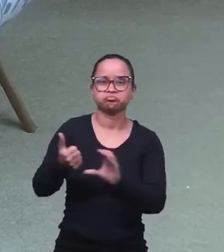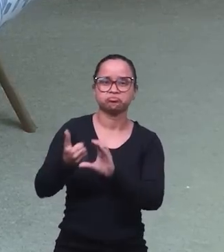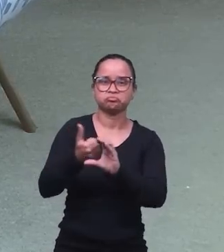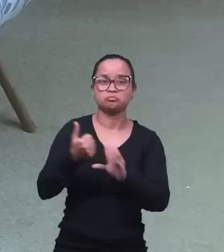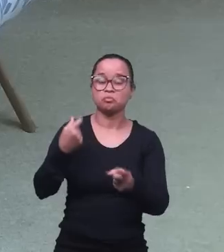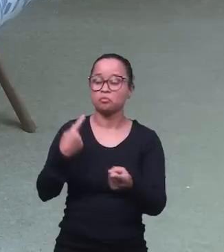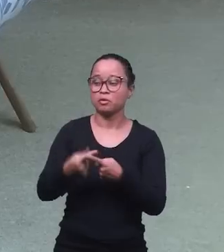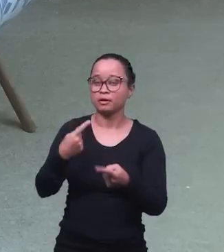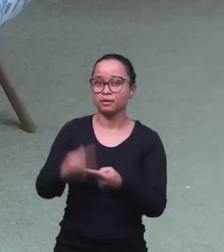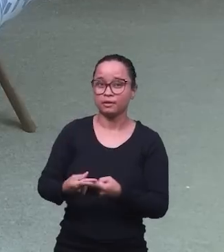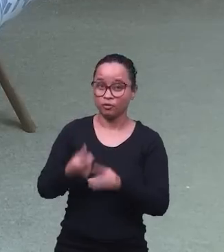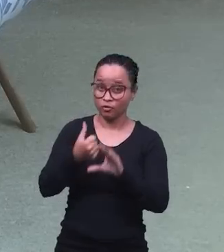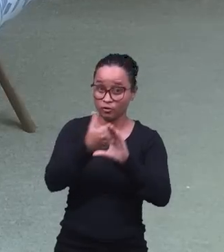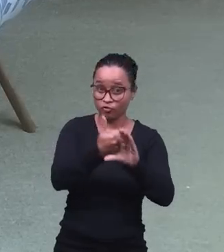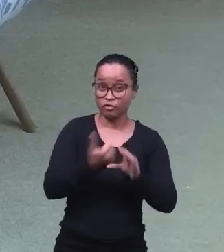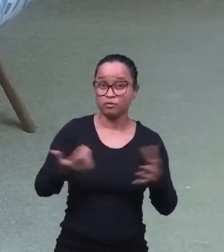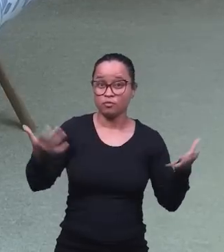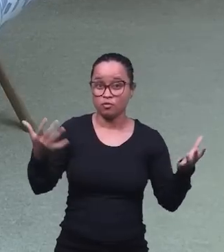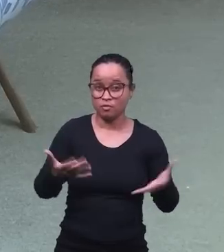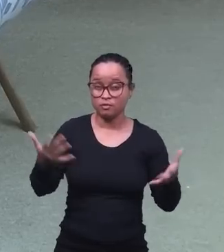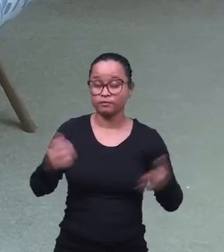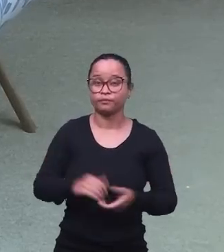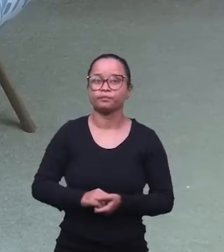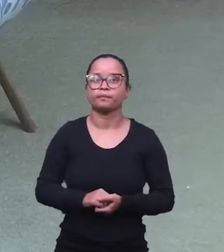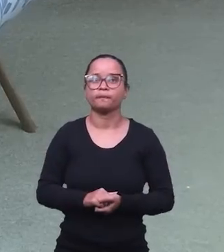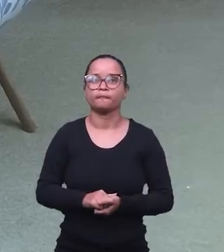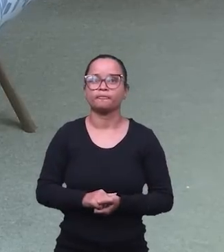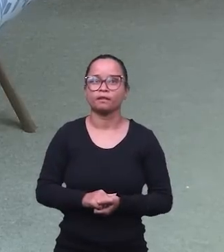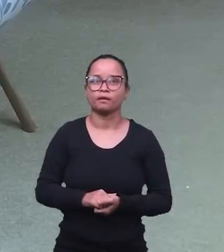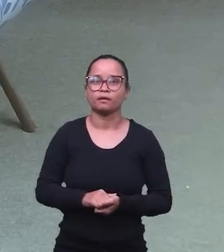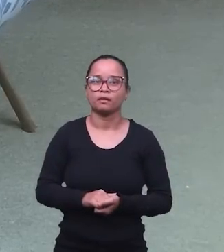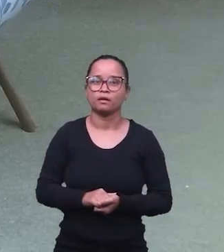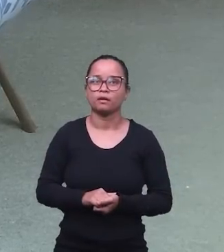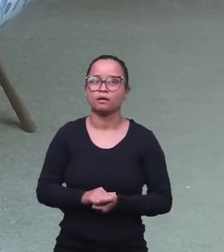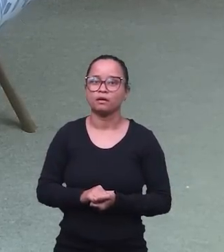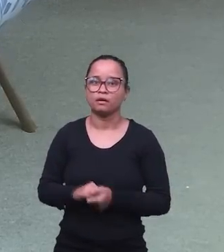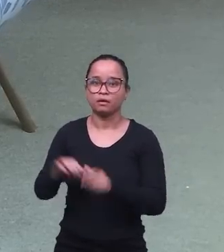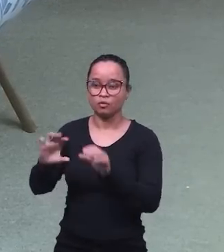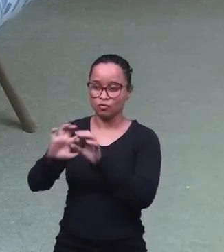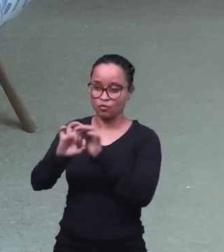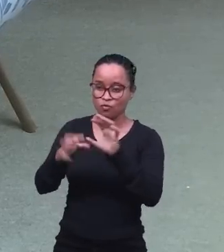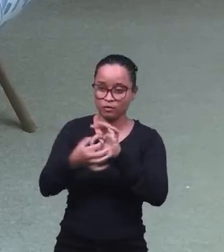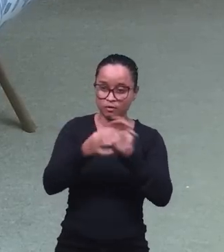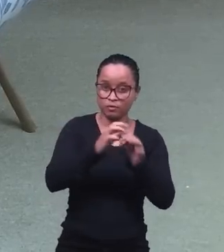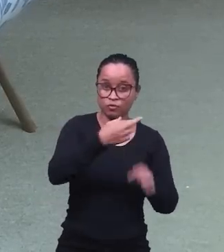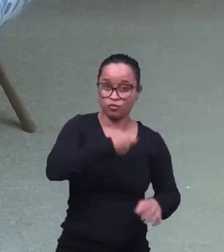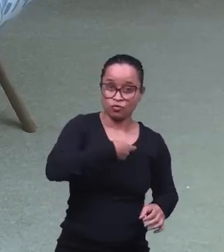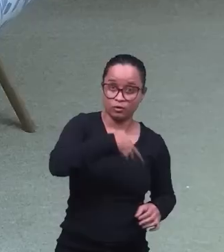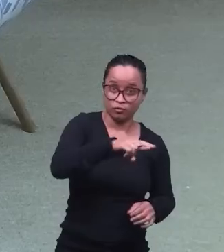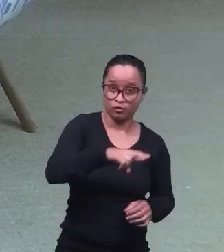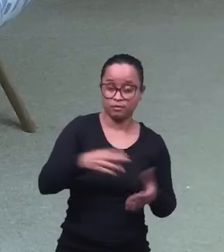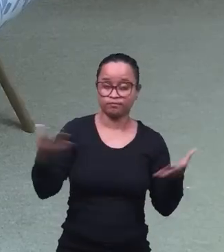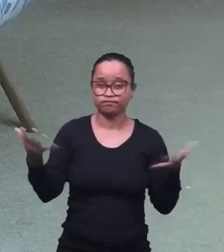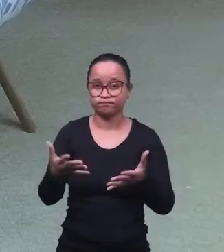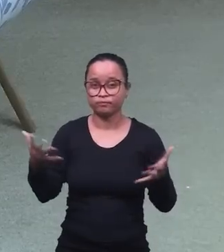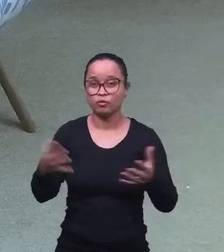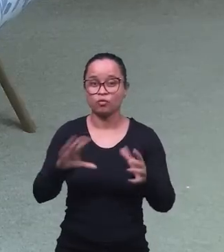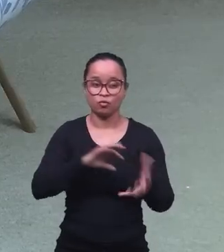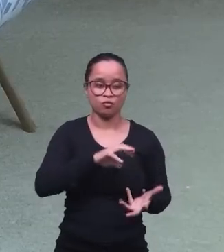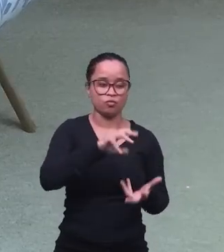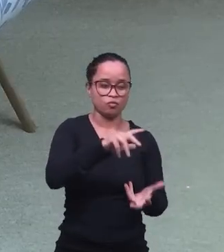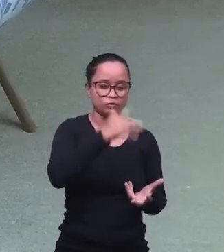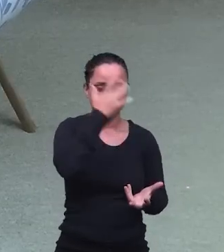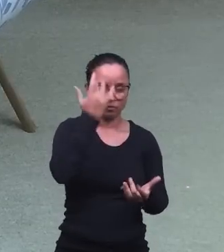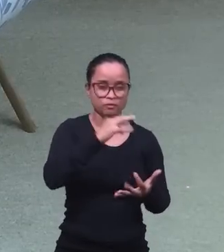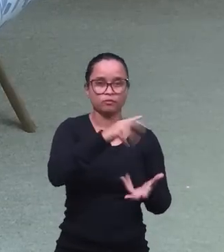cristianismo? Porque o cristianismo, hoje, que nós vemos, né, desse contexto religioso que o mundo vive hoje,